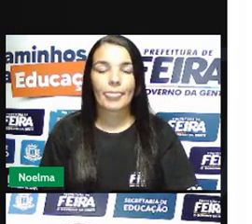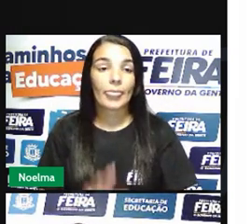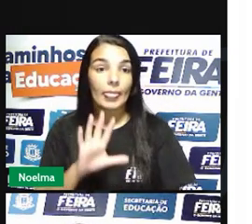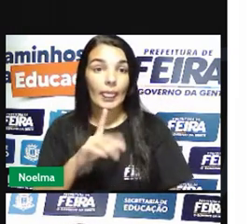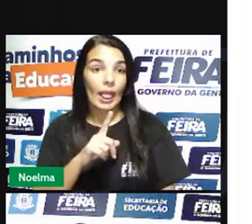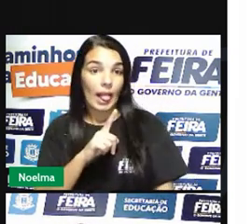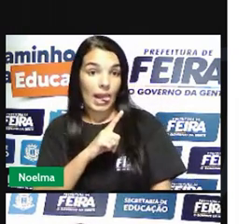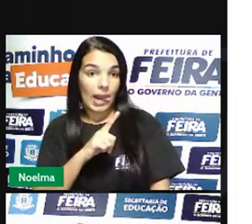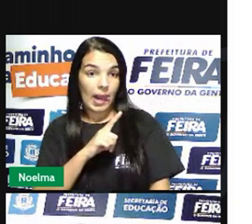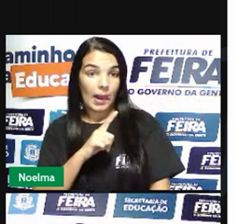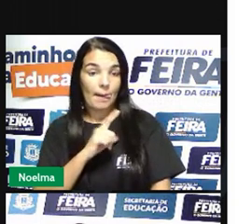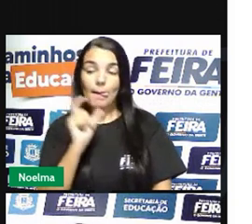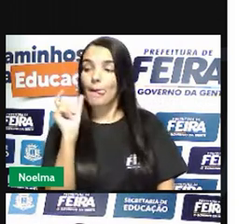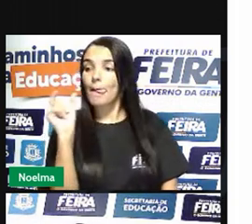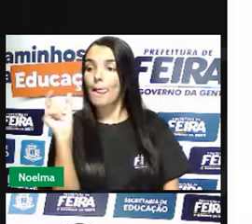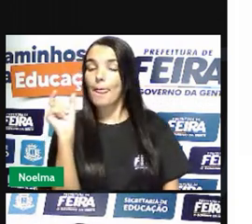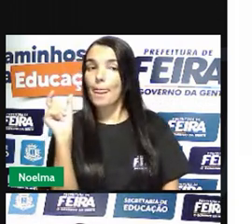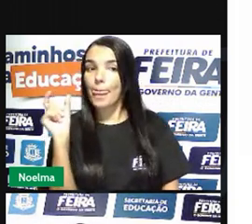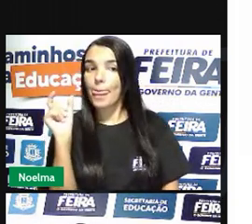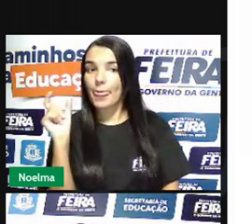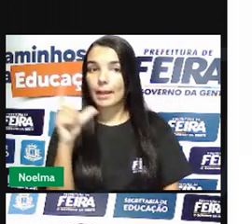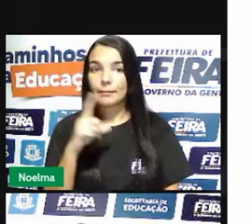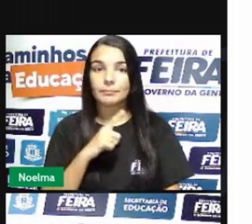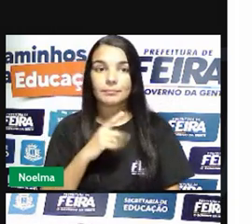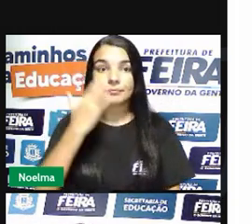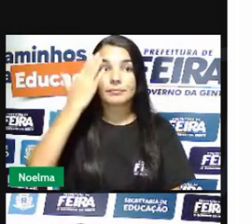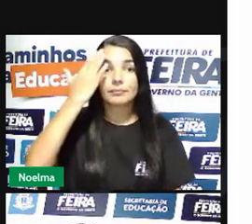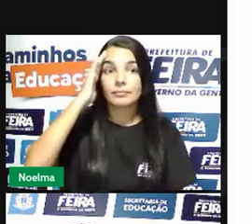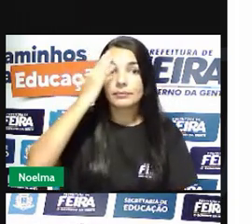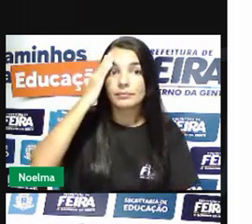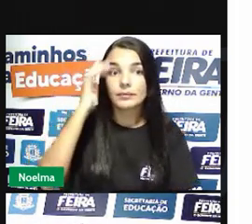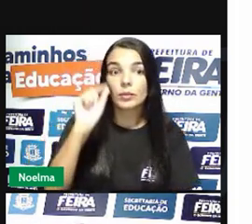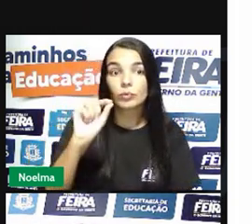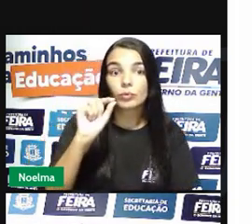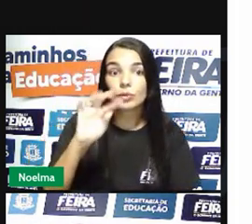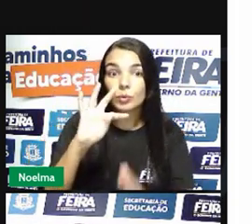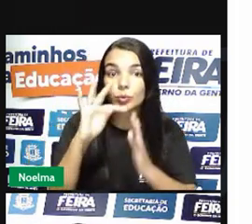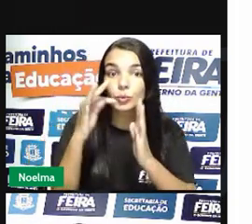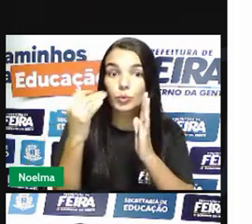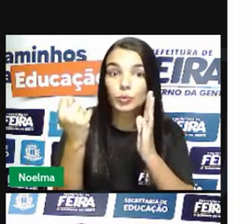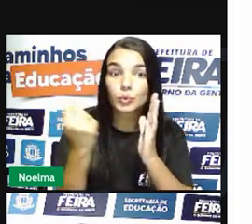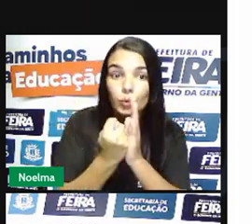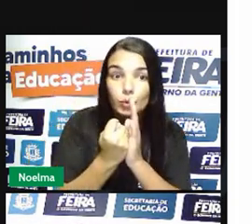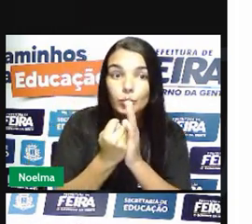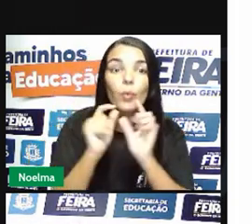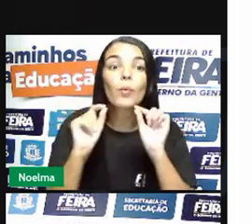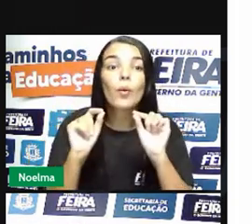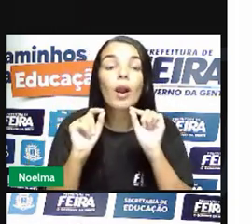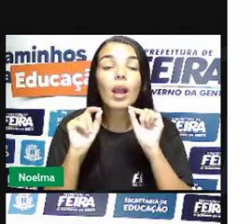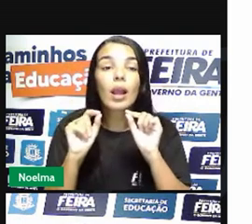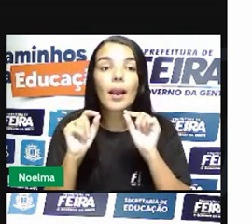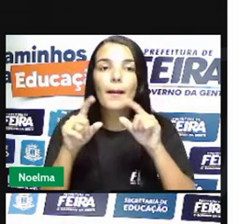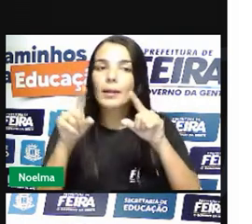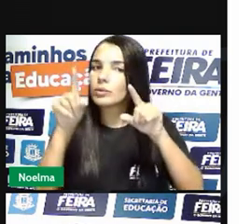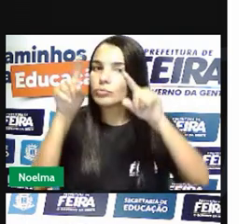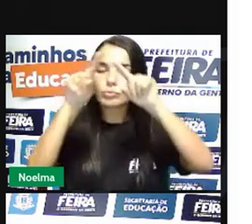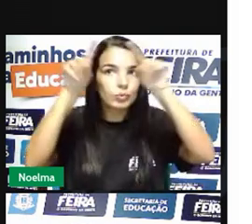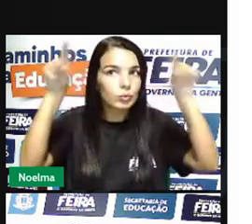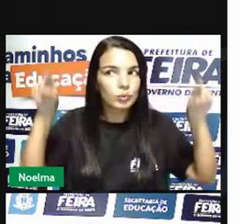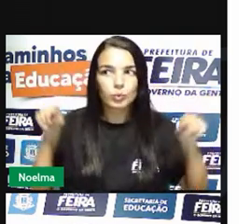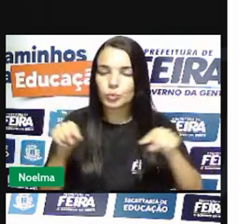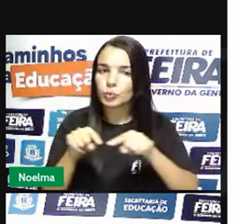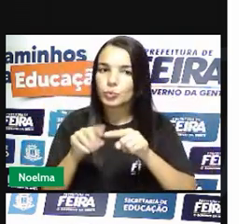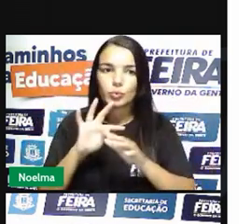e os termos de uma fração uma fração é preciso entender ao todo o que que é o todo o todo o